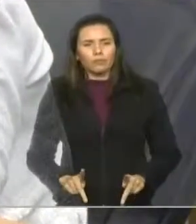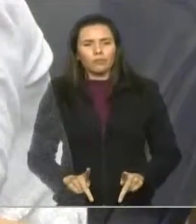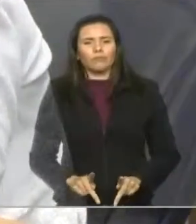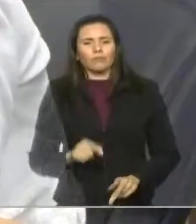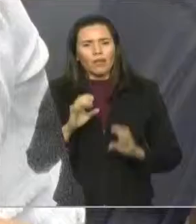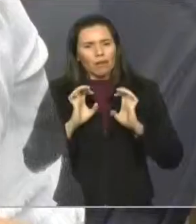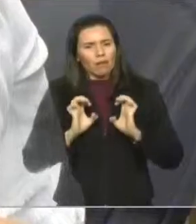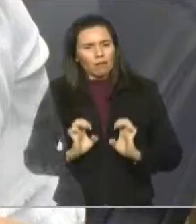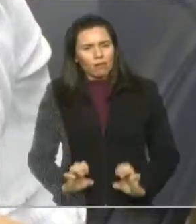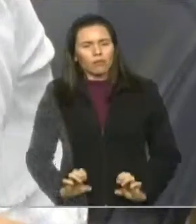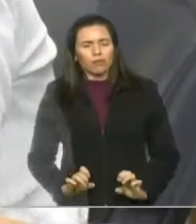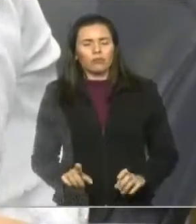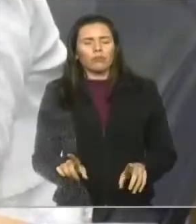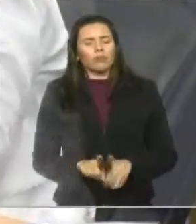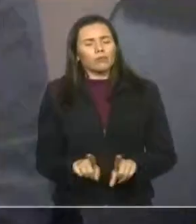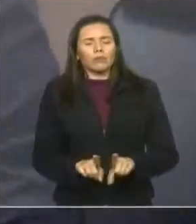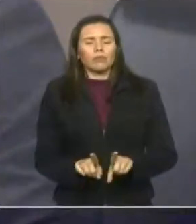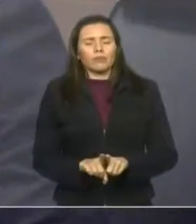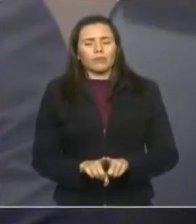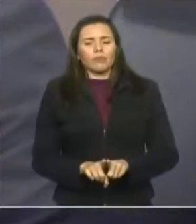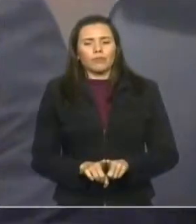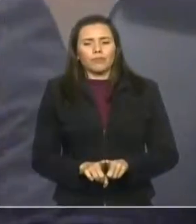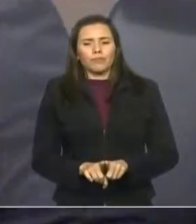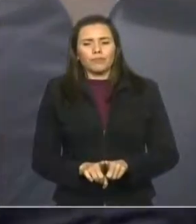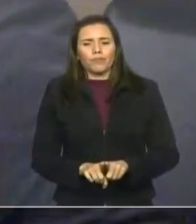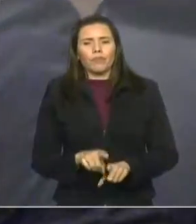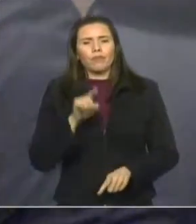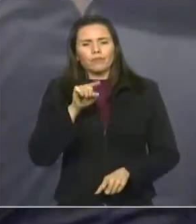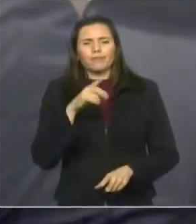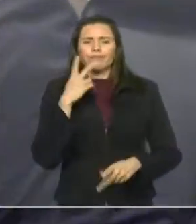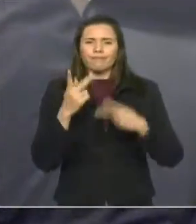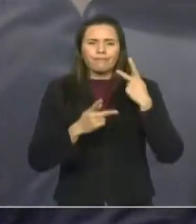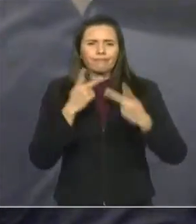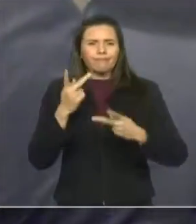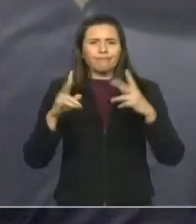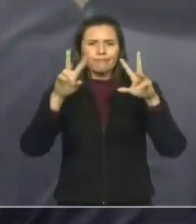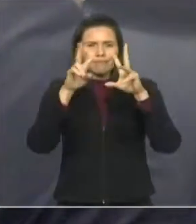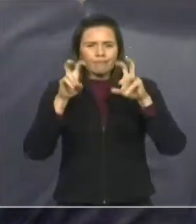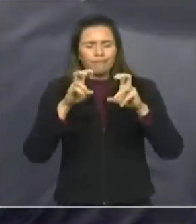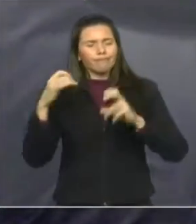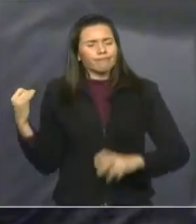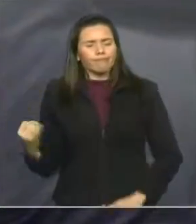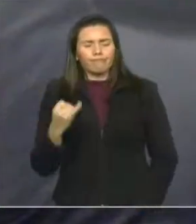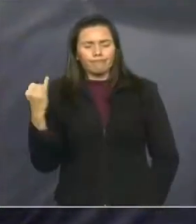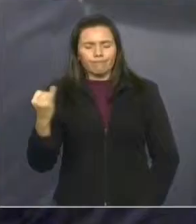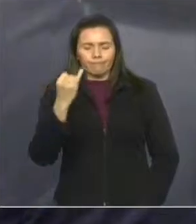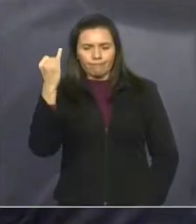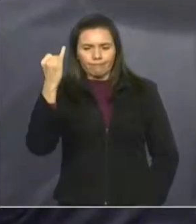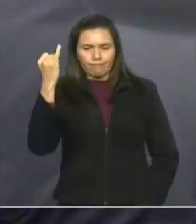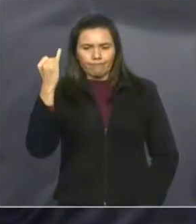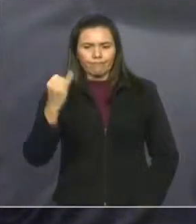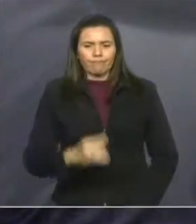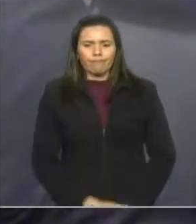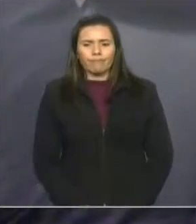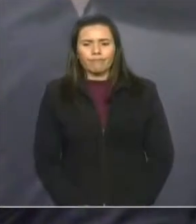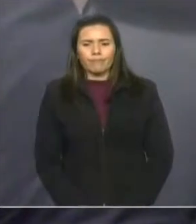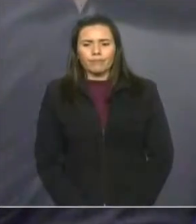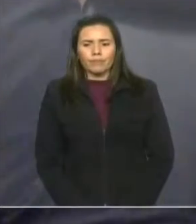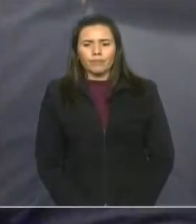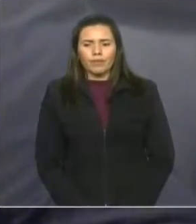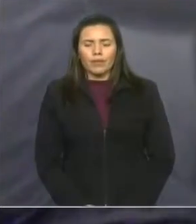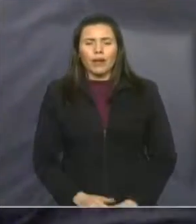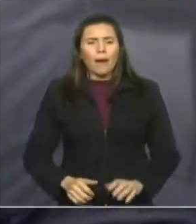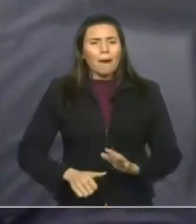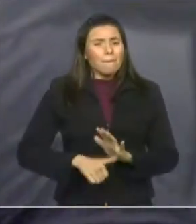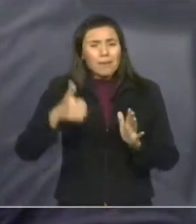forma como vem tratando essa temática de extrema relevância, extrema importância. Já não é a primeira vez